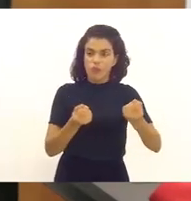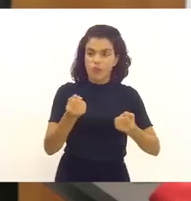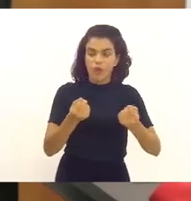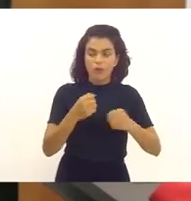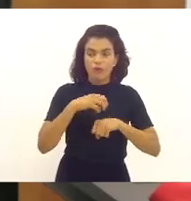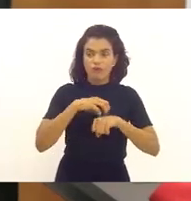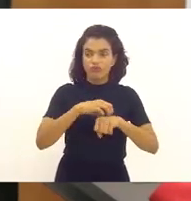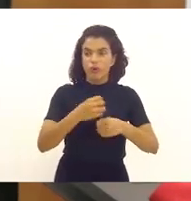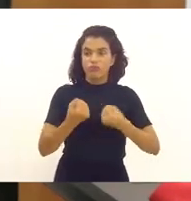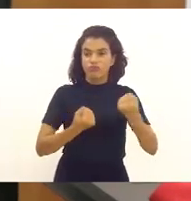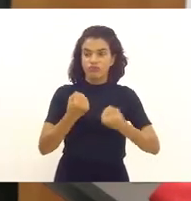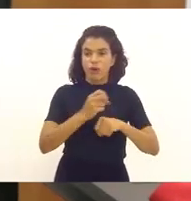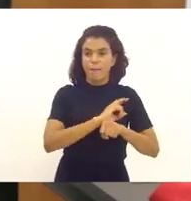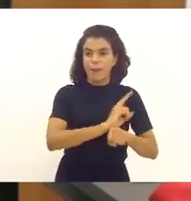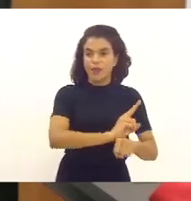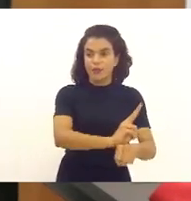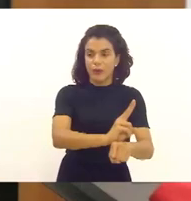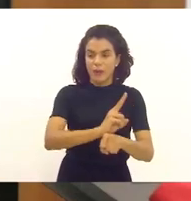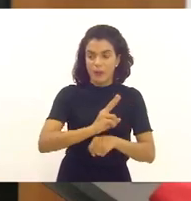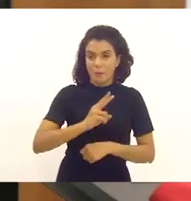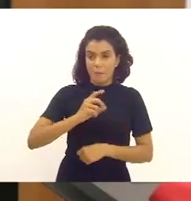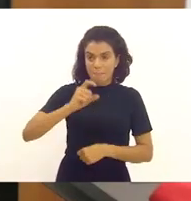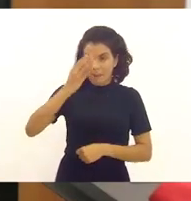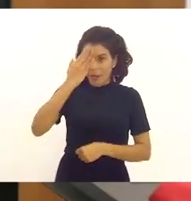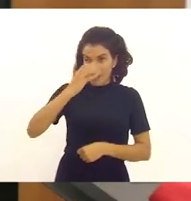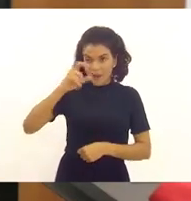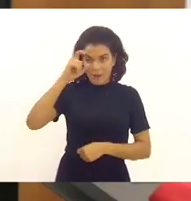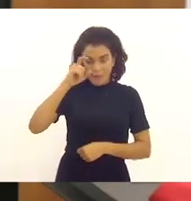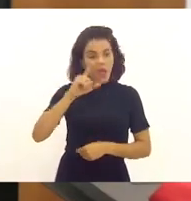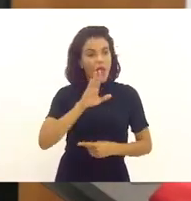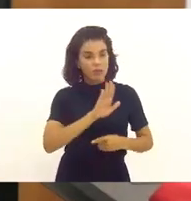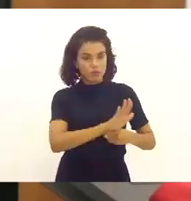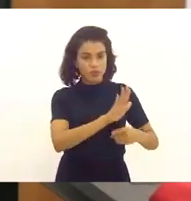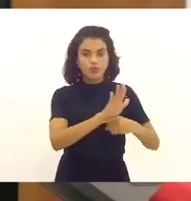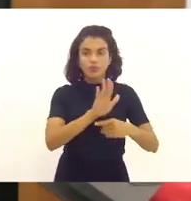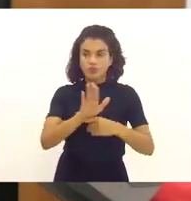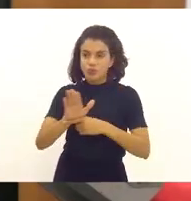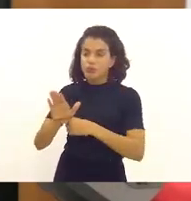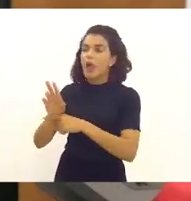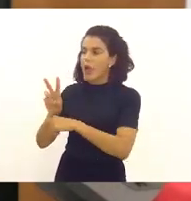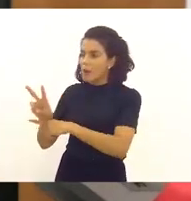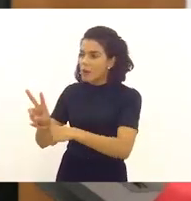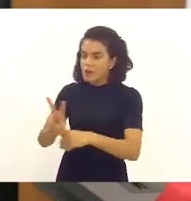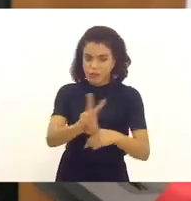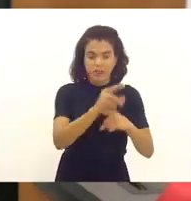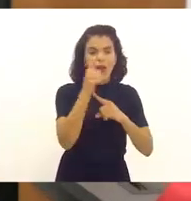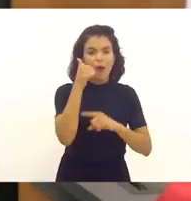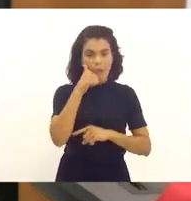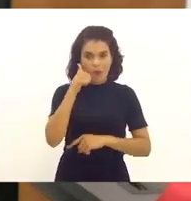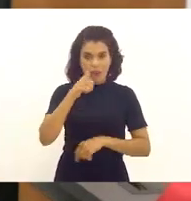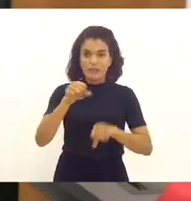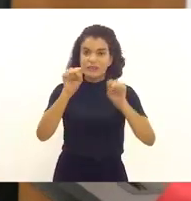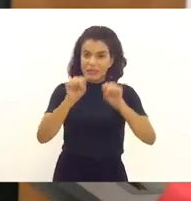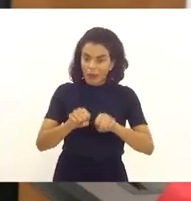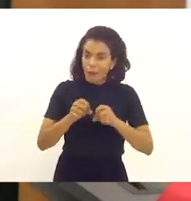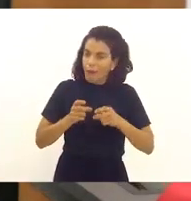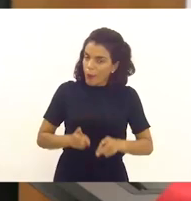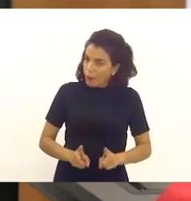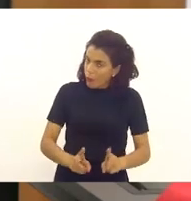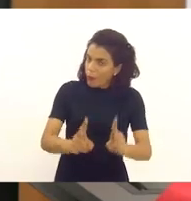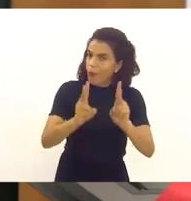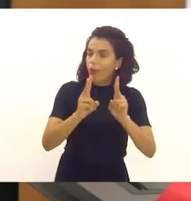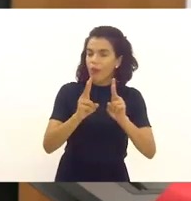da Maria da Penha muito contribuir para a proteção das mulheres do nosso município nós Ainda temos